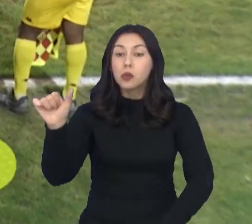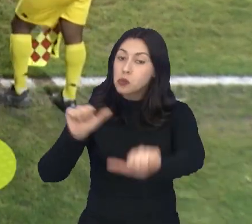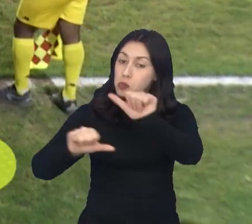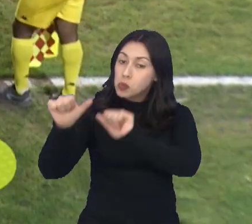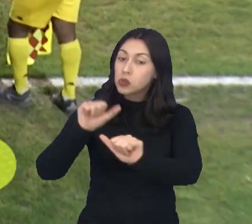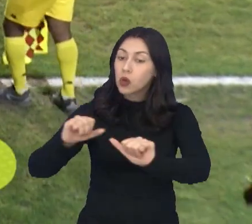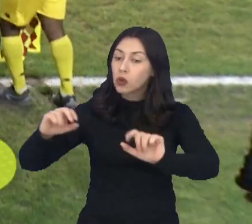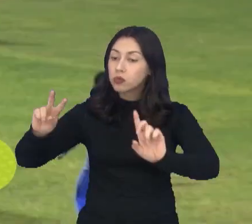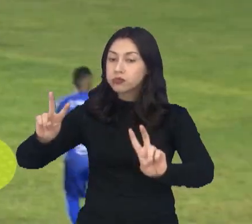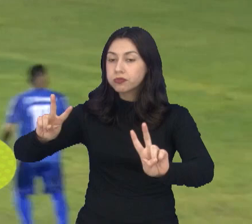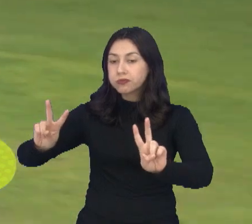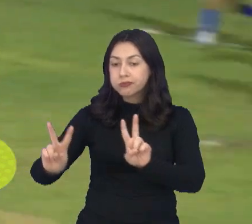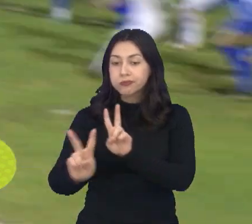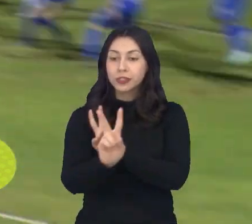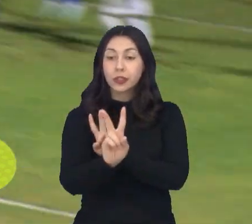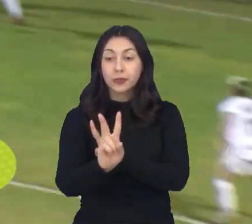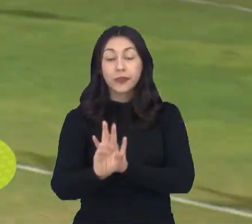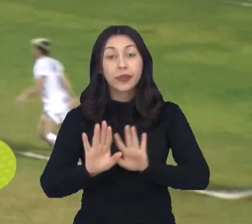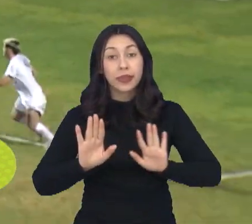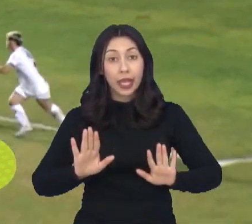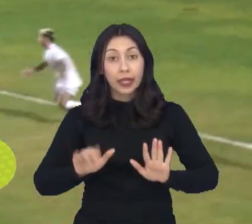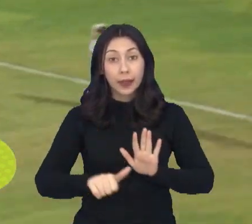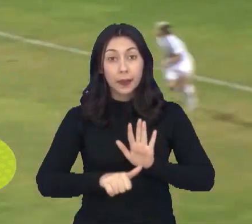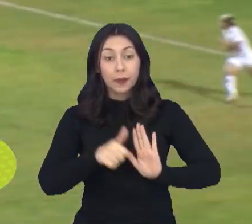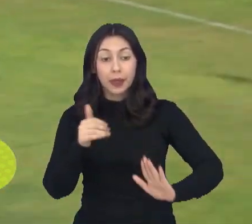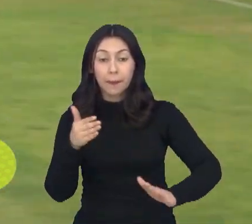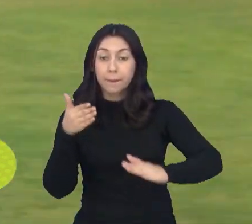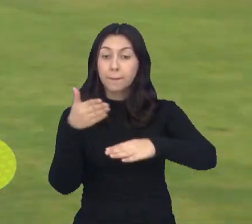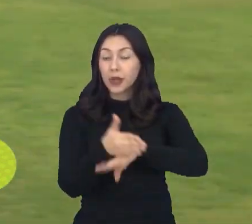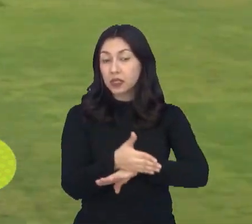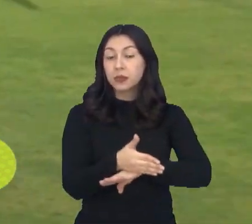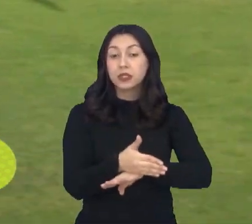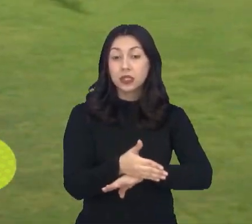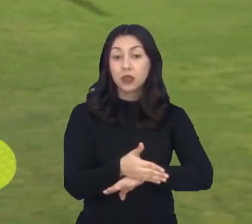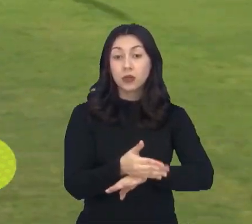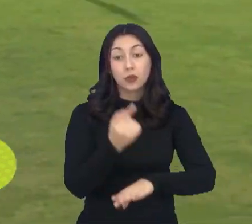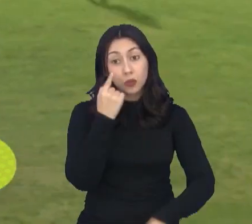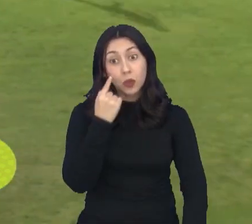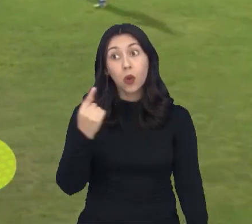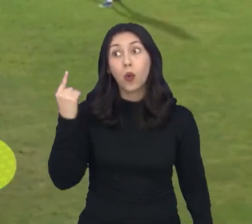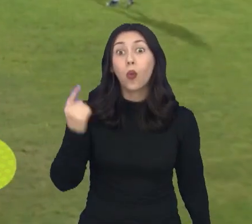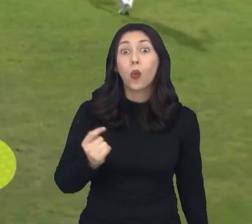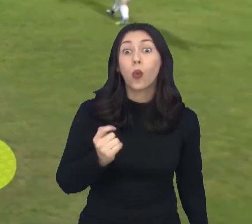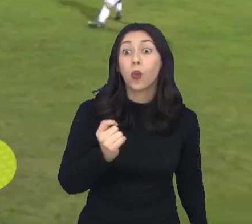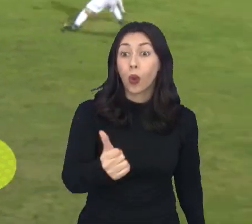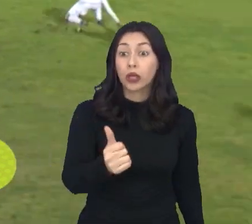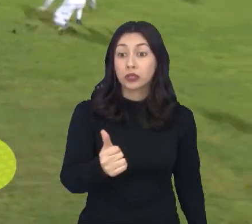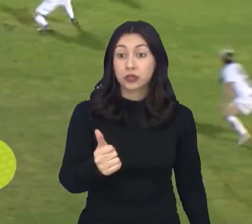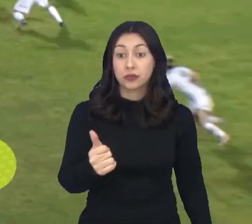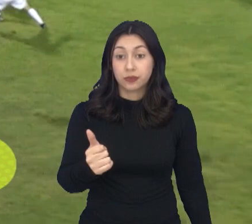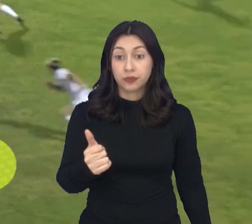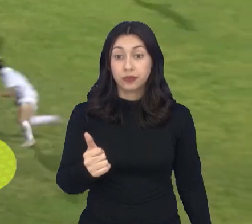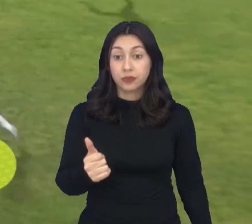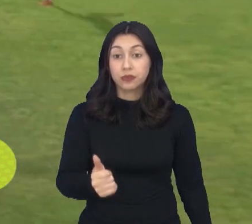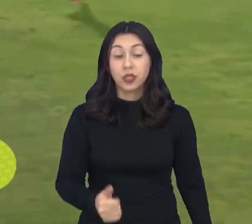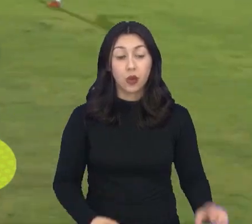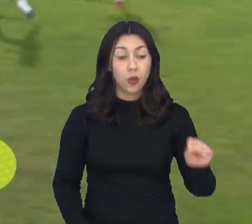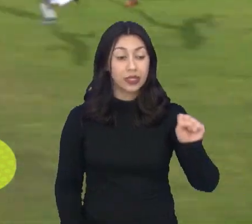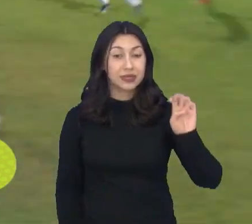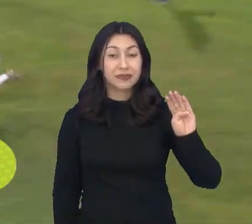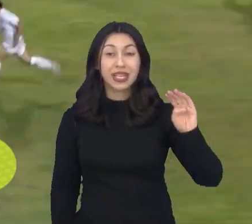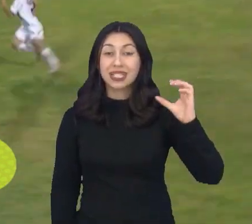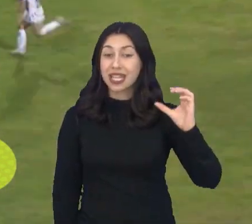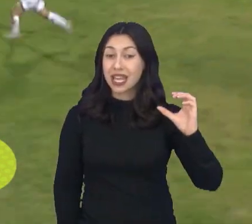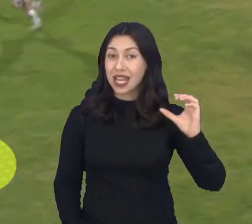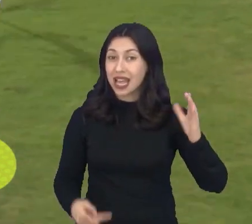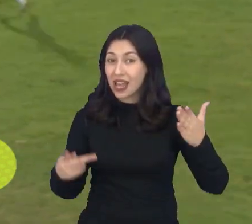Gabriel vieram para o jogo. E logo na primeira participação do meia na partida, um lance perigoso. A zaga do Cachorrão afastou mal e